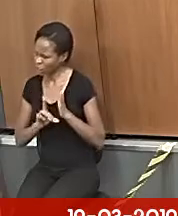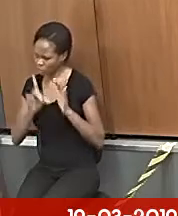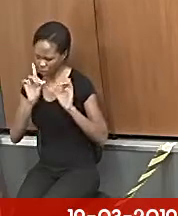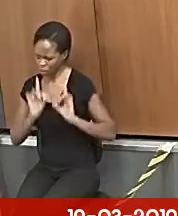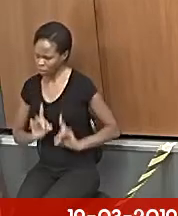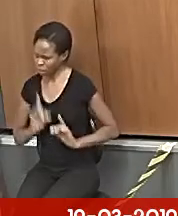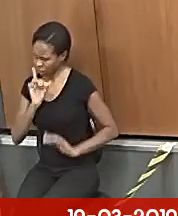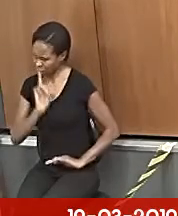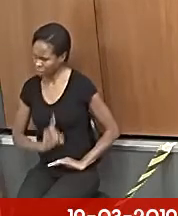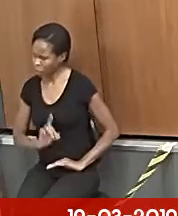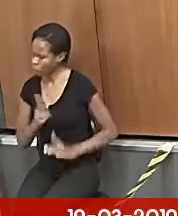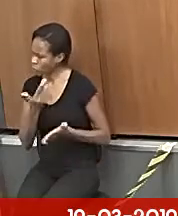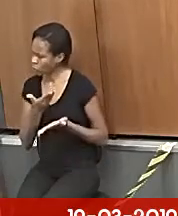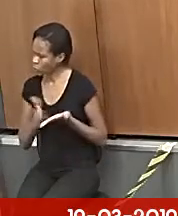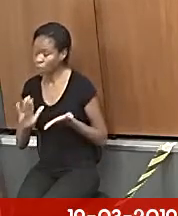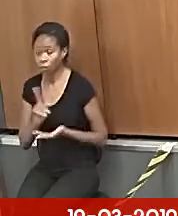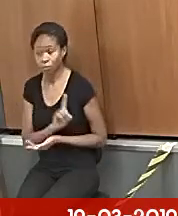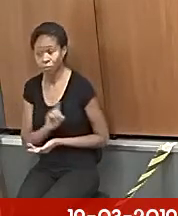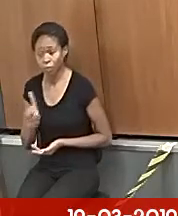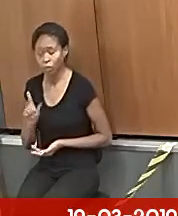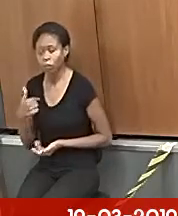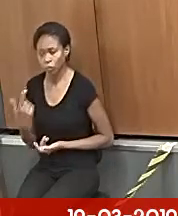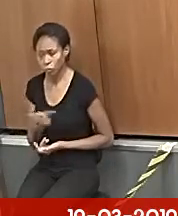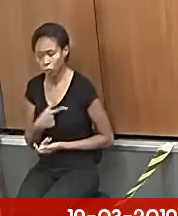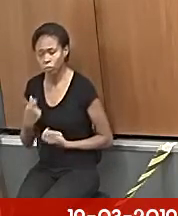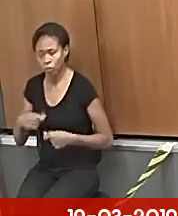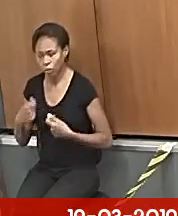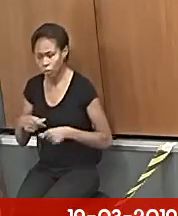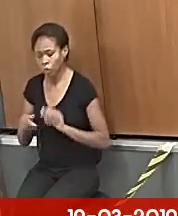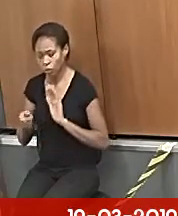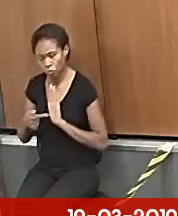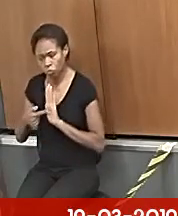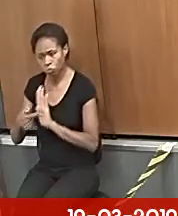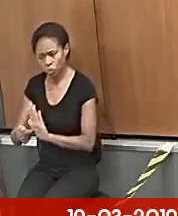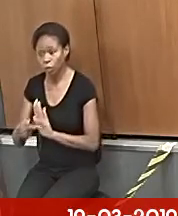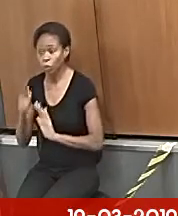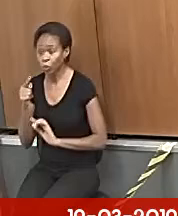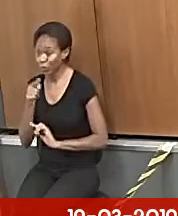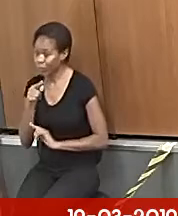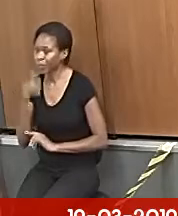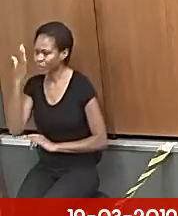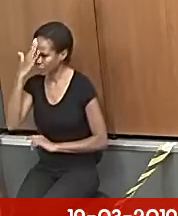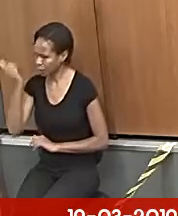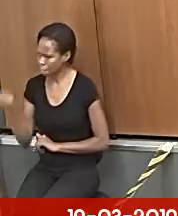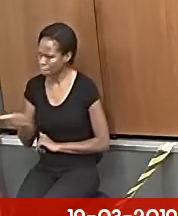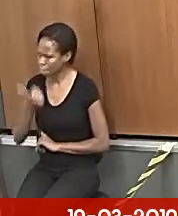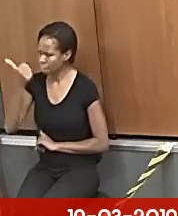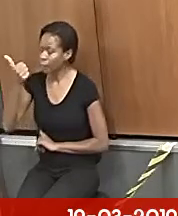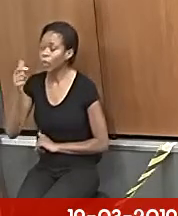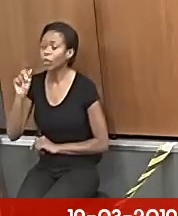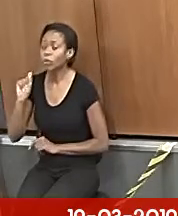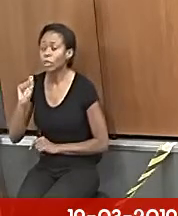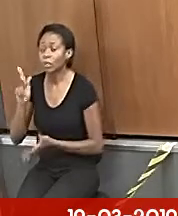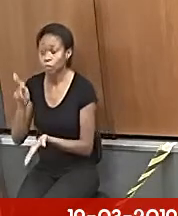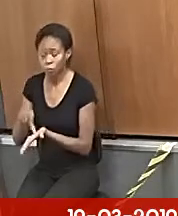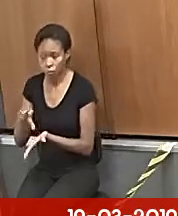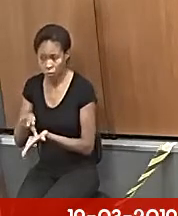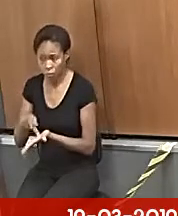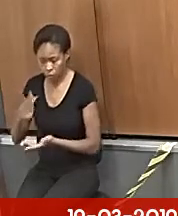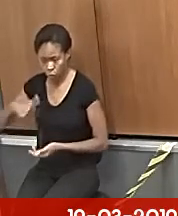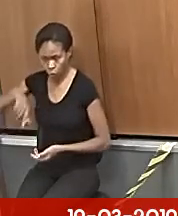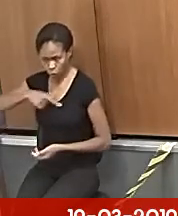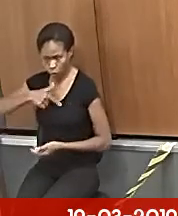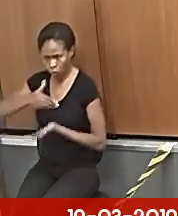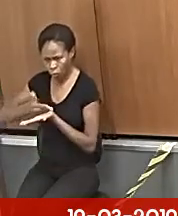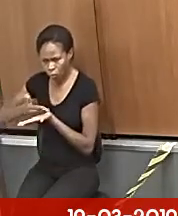mesmo eu gostaria de que está colocando eu acho que o senhor sabe melhor do que eu que é verdade que quando a gente entra no